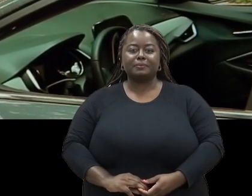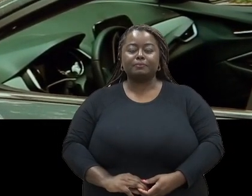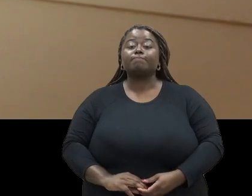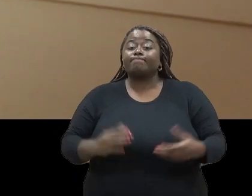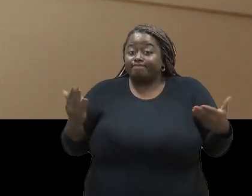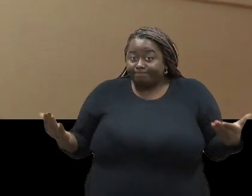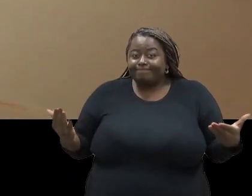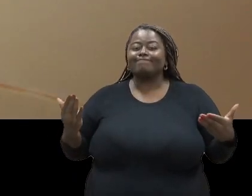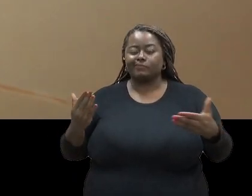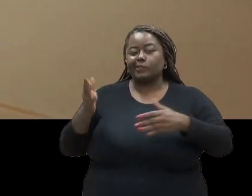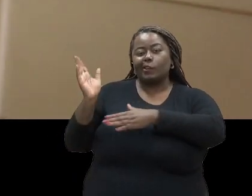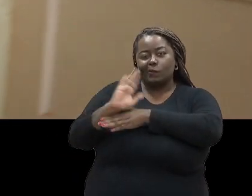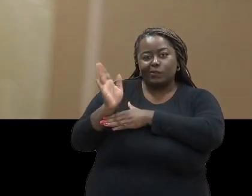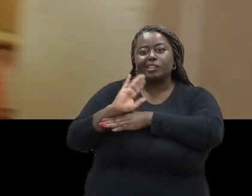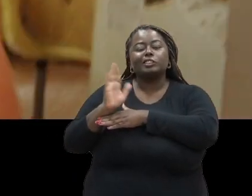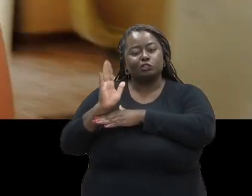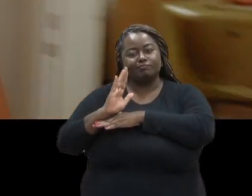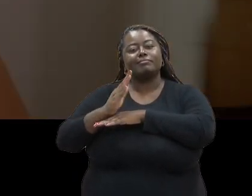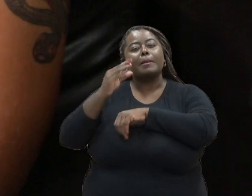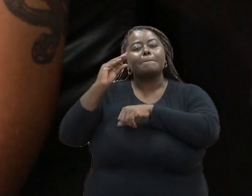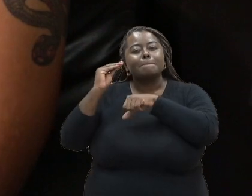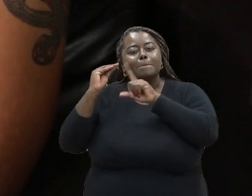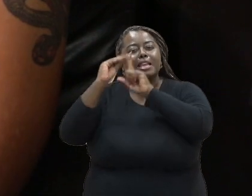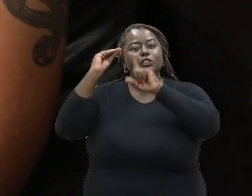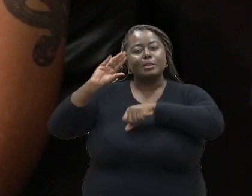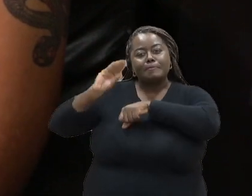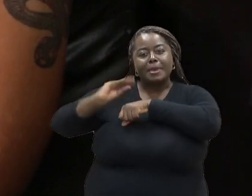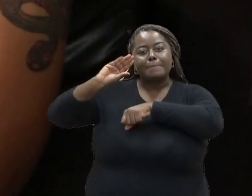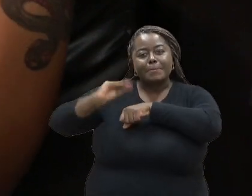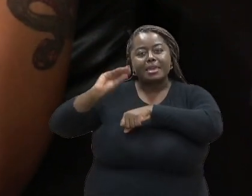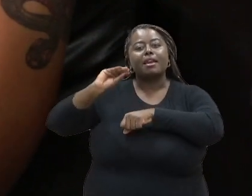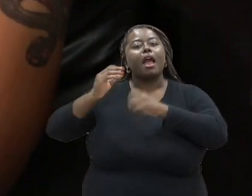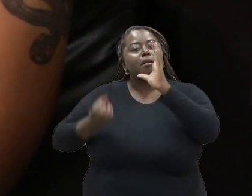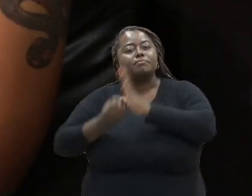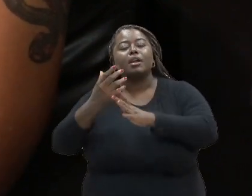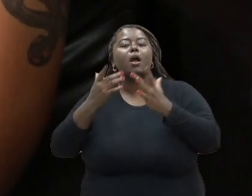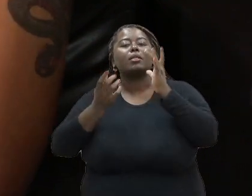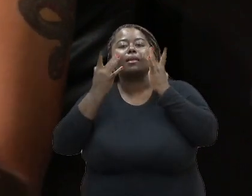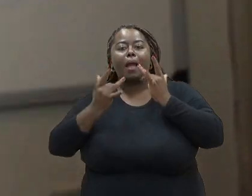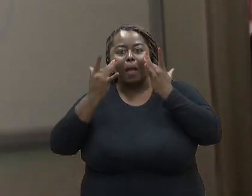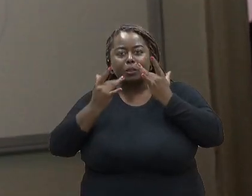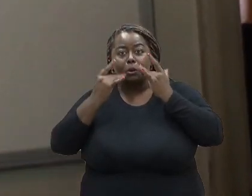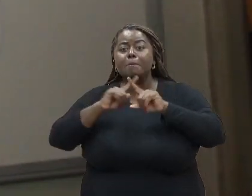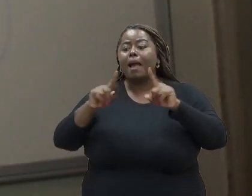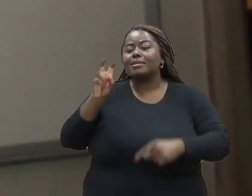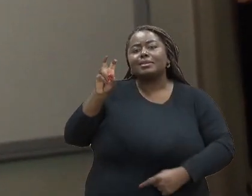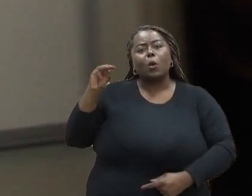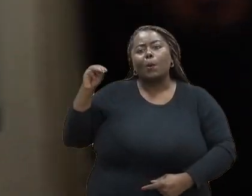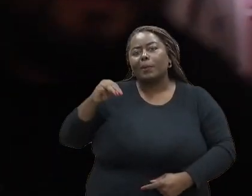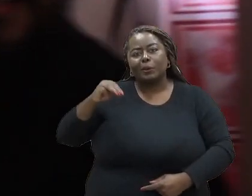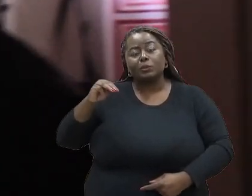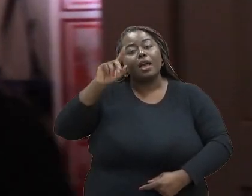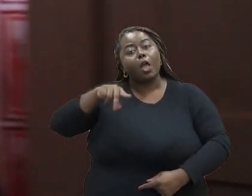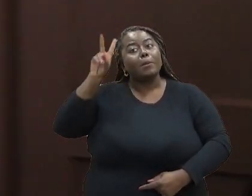Então, o Bipador de Beijos, ele nasceu como uma peça de teatro, só que são 5 minutos de curta, né? Então é uma história toda longa para